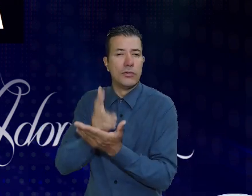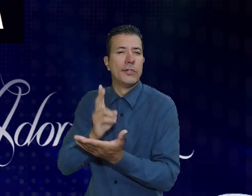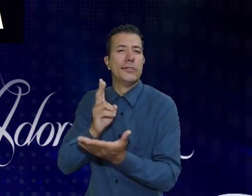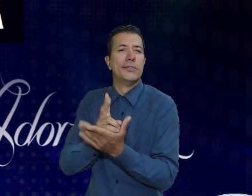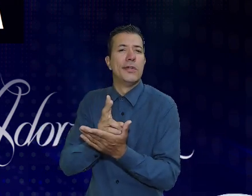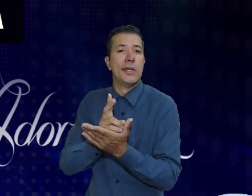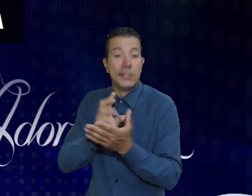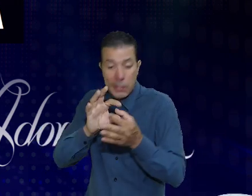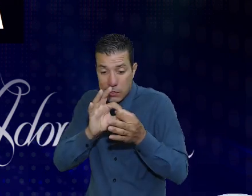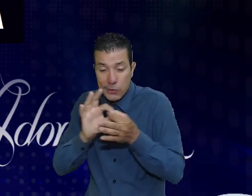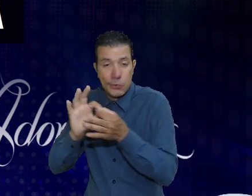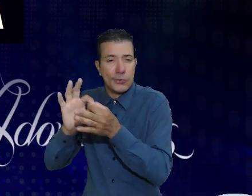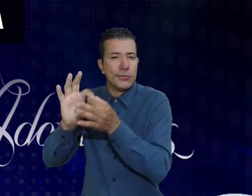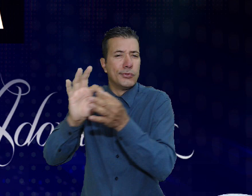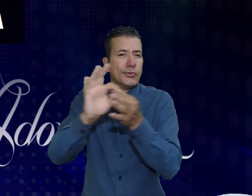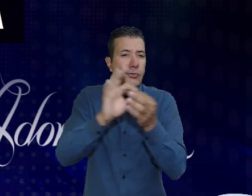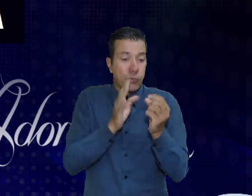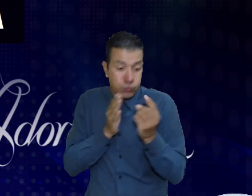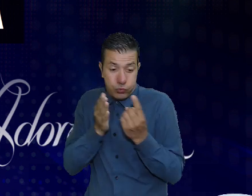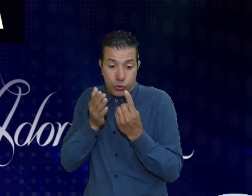eu ando em